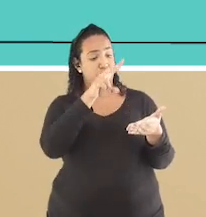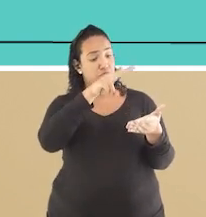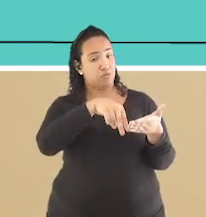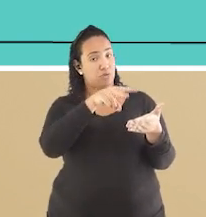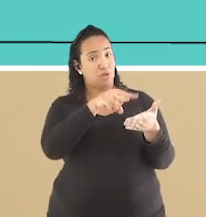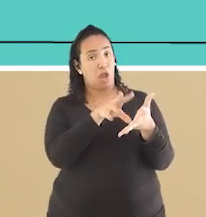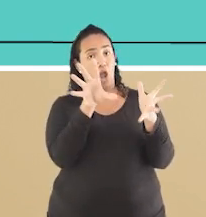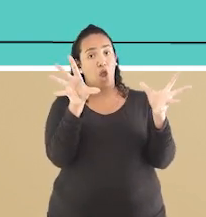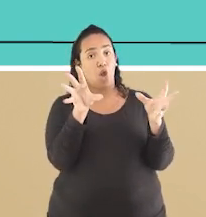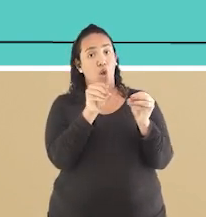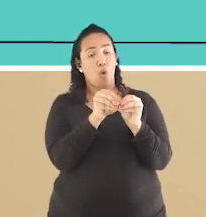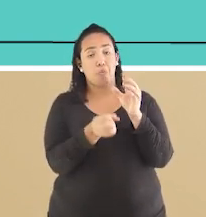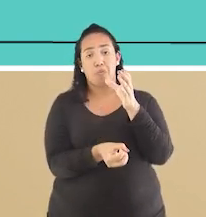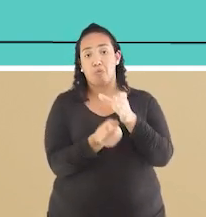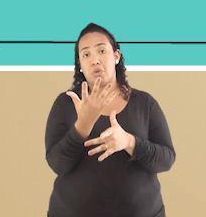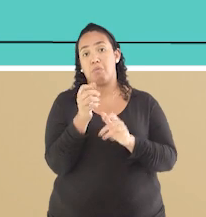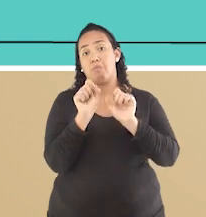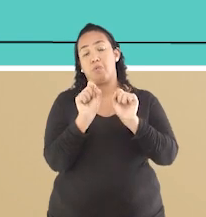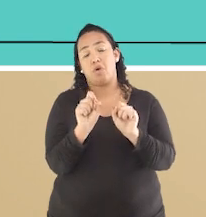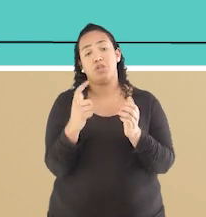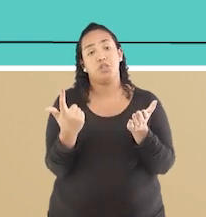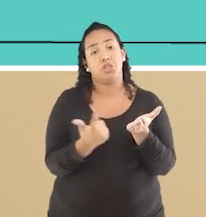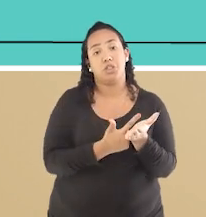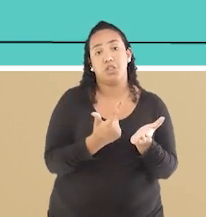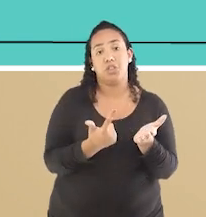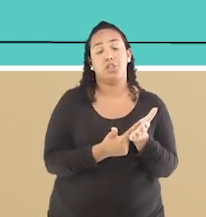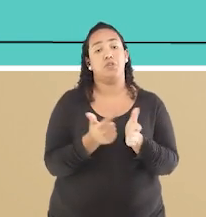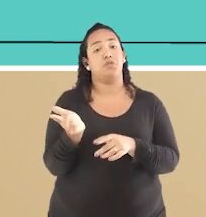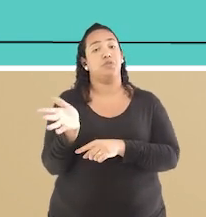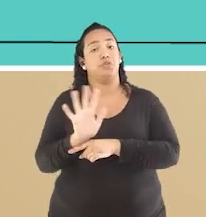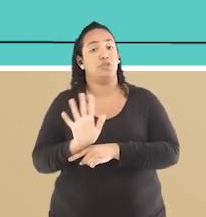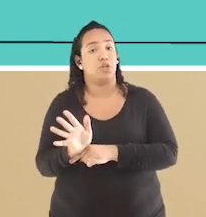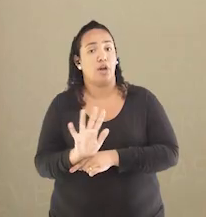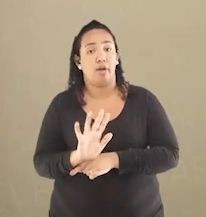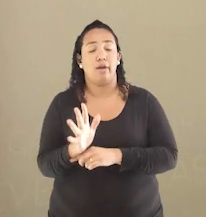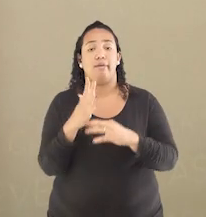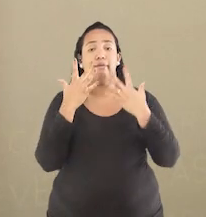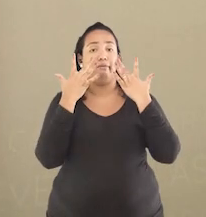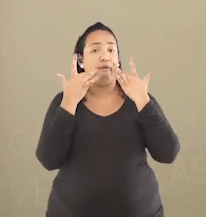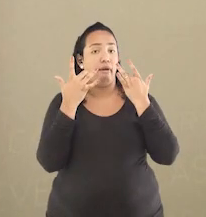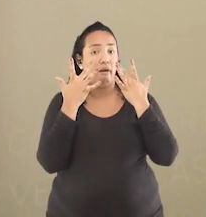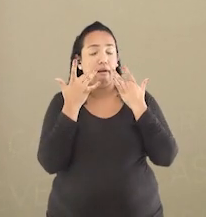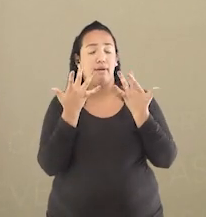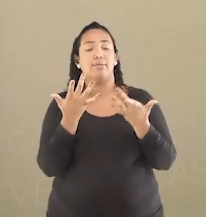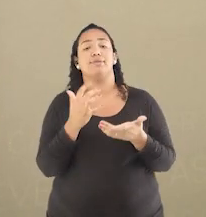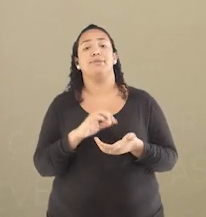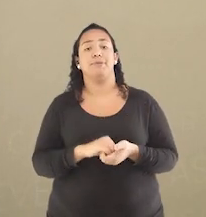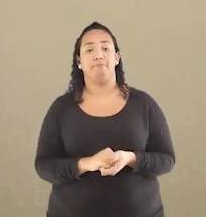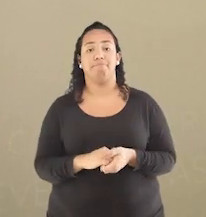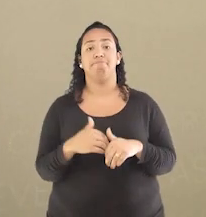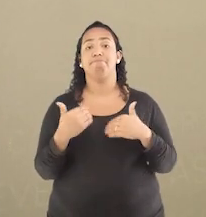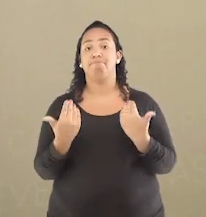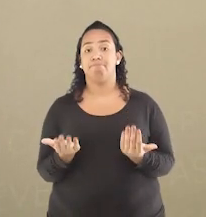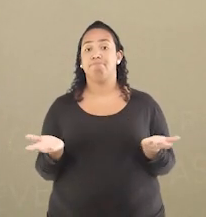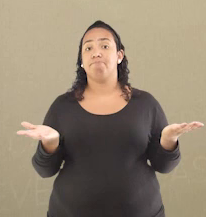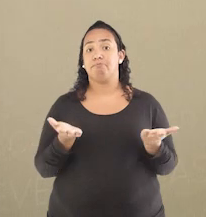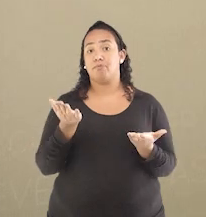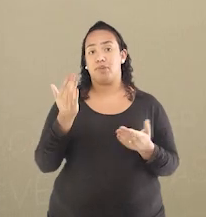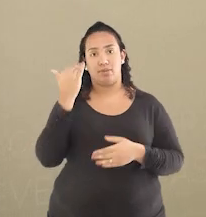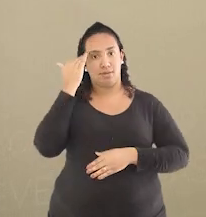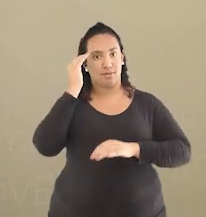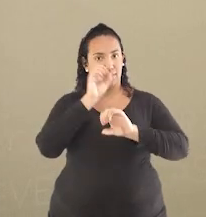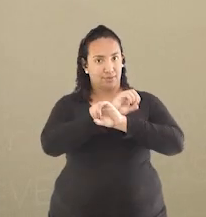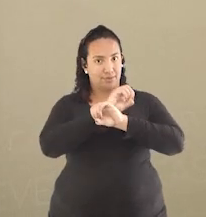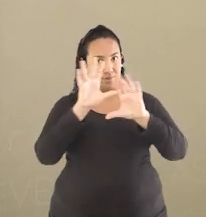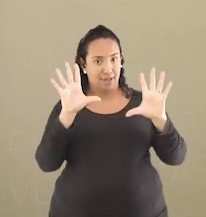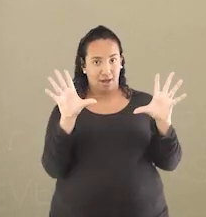um filme, de um quadro, de uma peça teatral. Agora que entendemos o que é